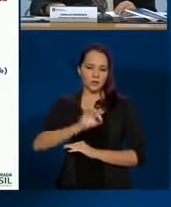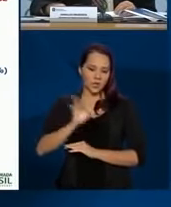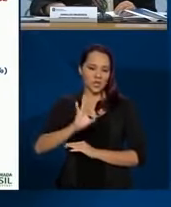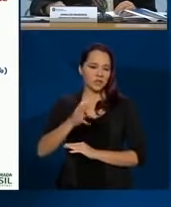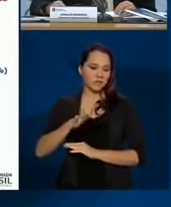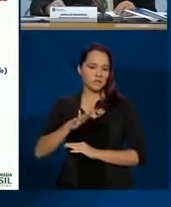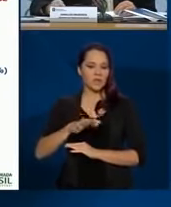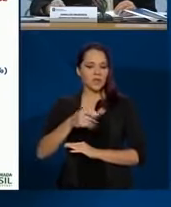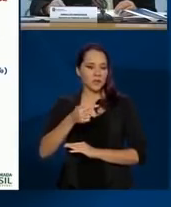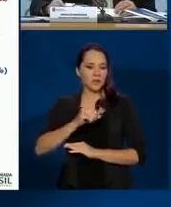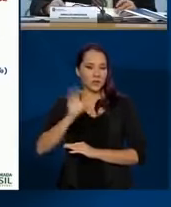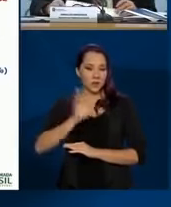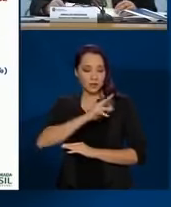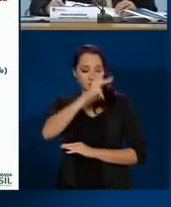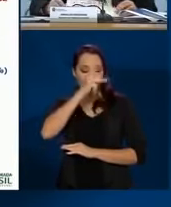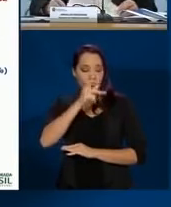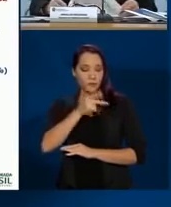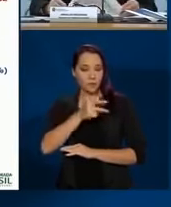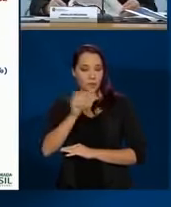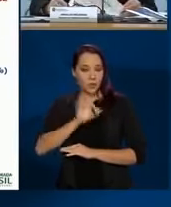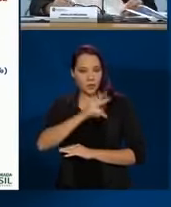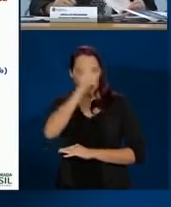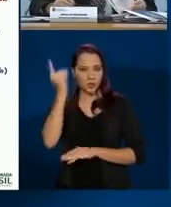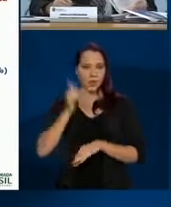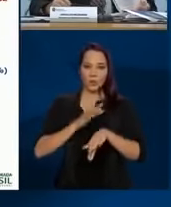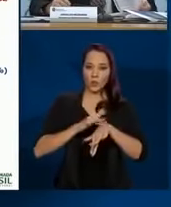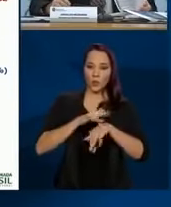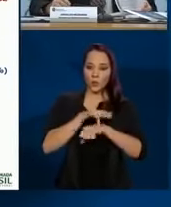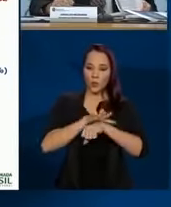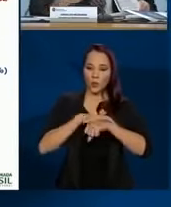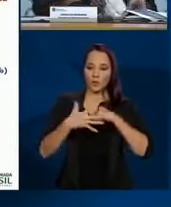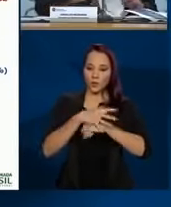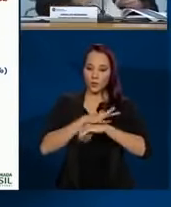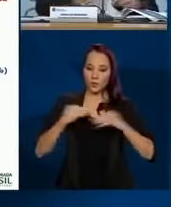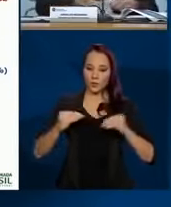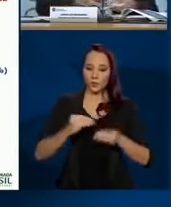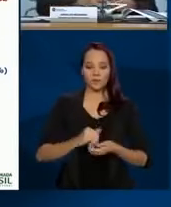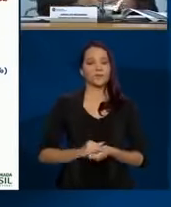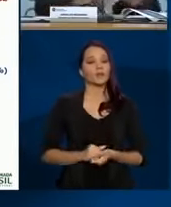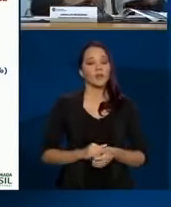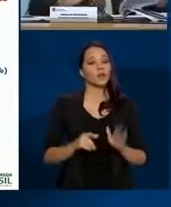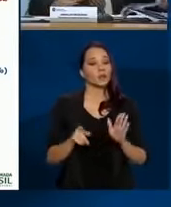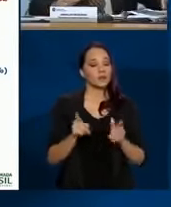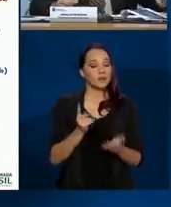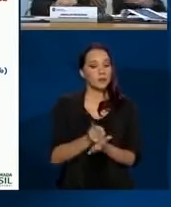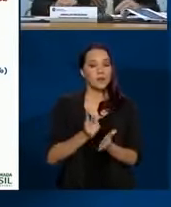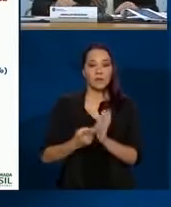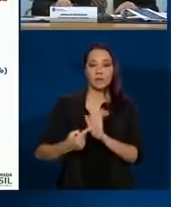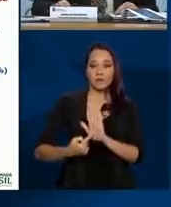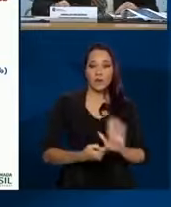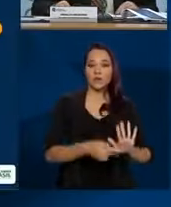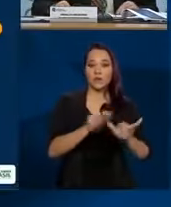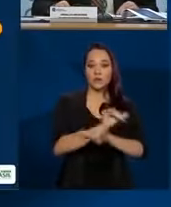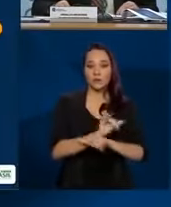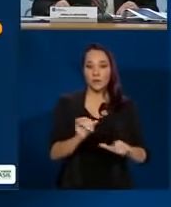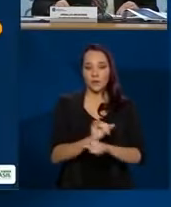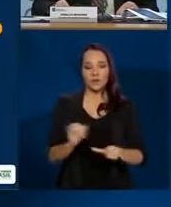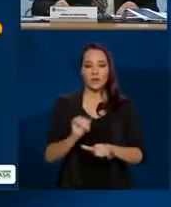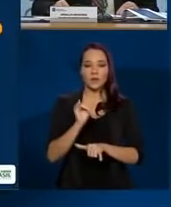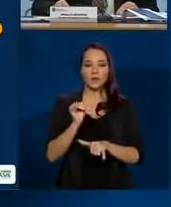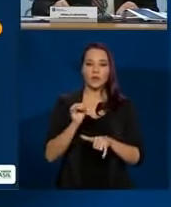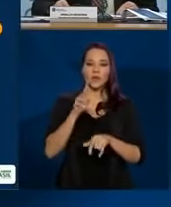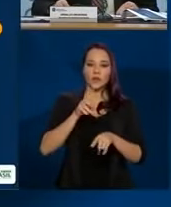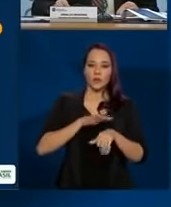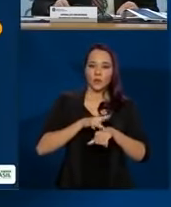71% de recuperados. A gente sempre traz, né, os dados epidemiológicos próximo do